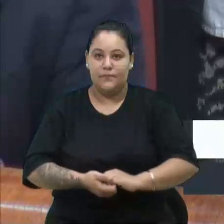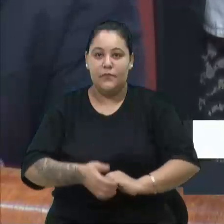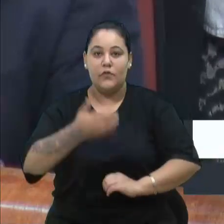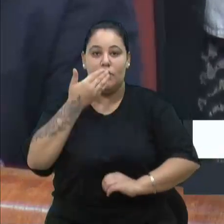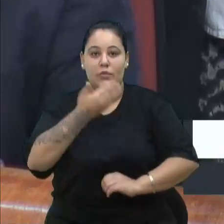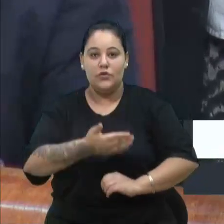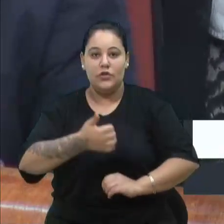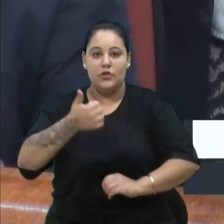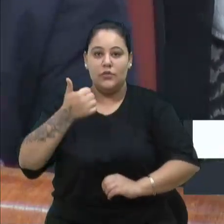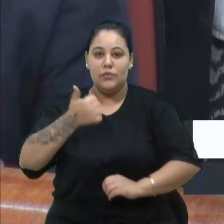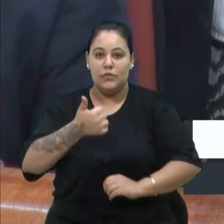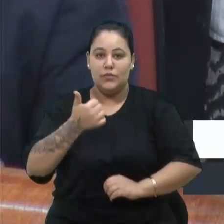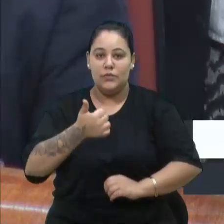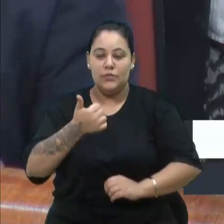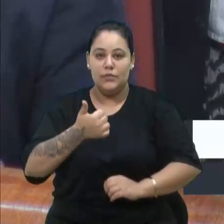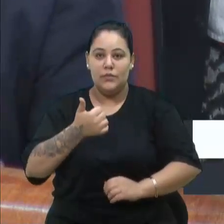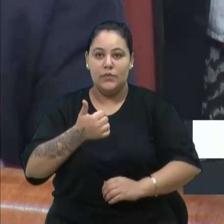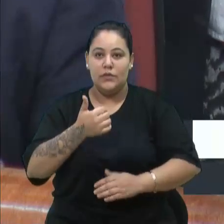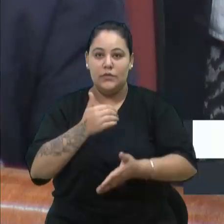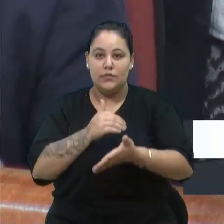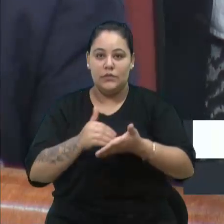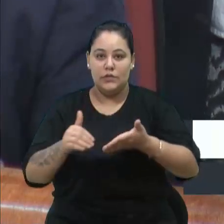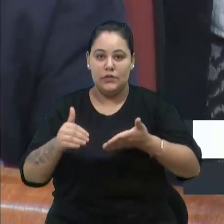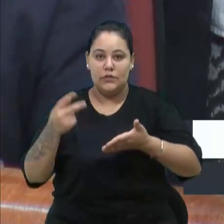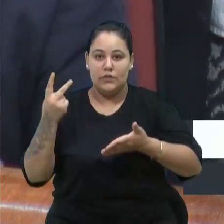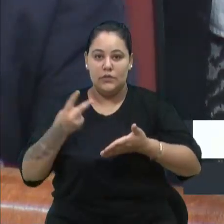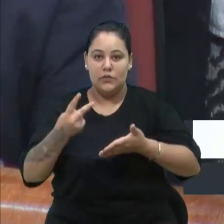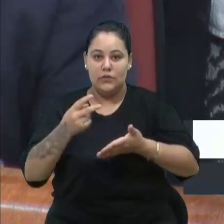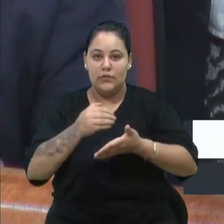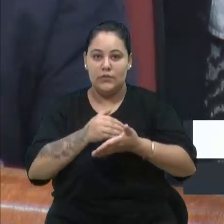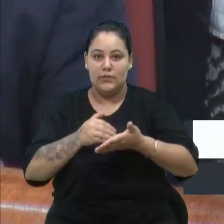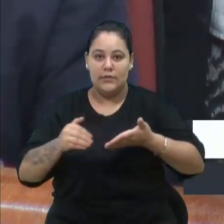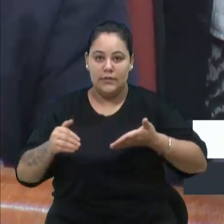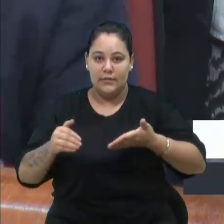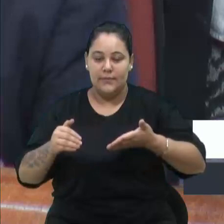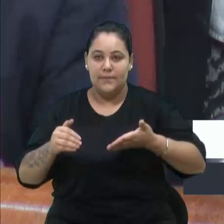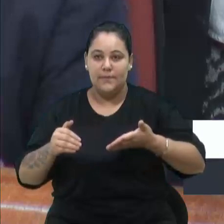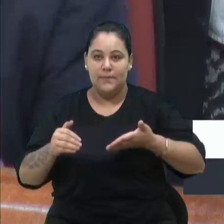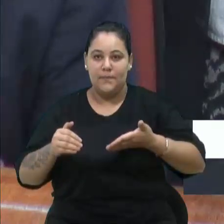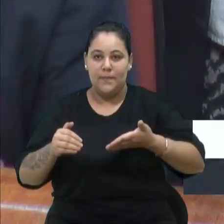solicito que o primeiro secretário e a segunda secretária nos